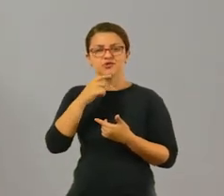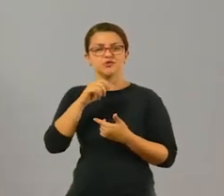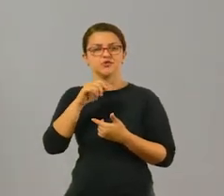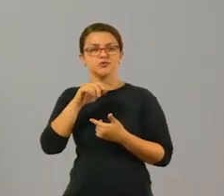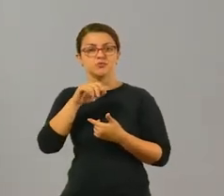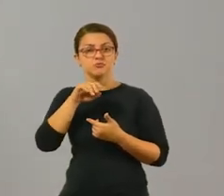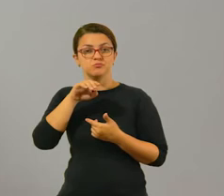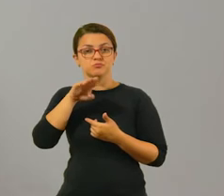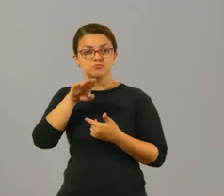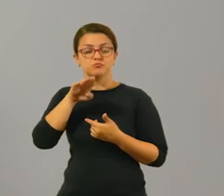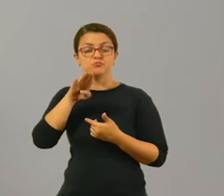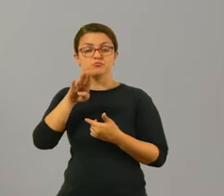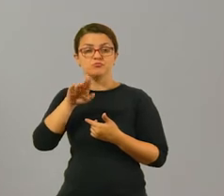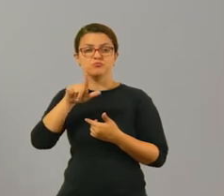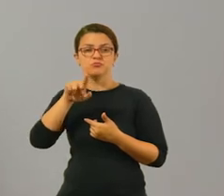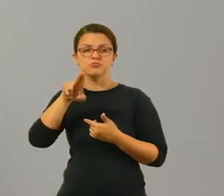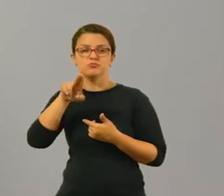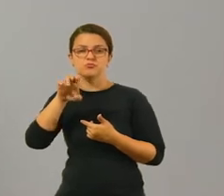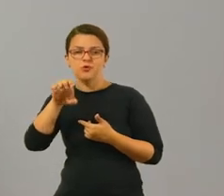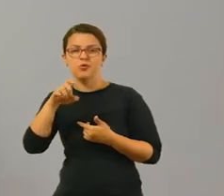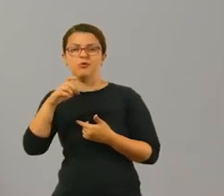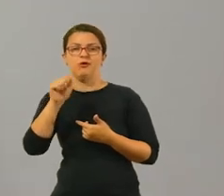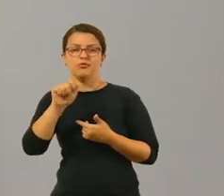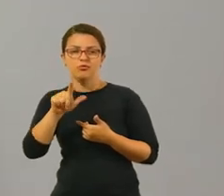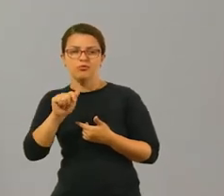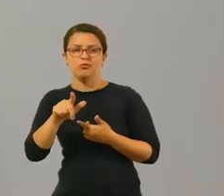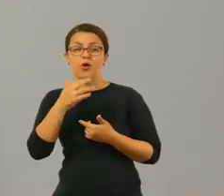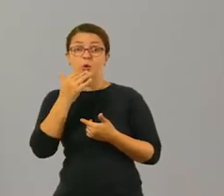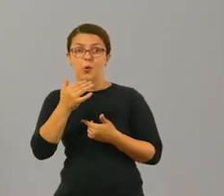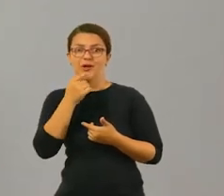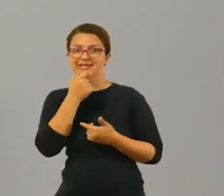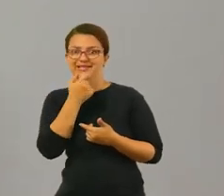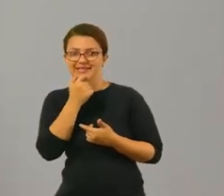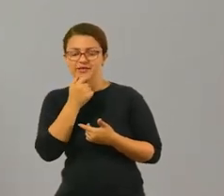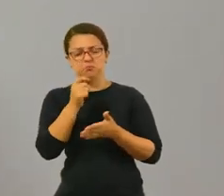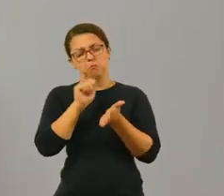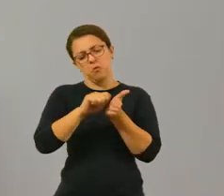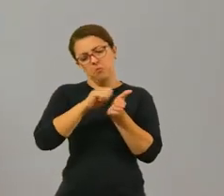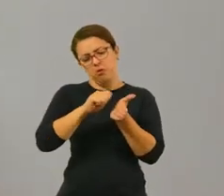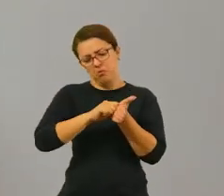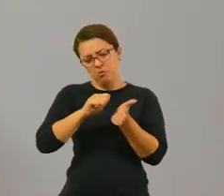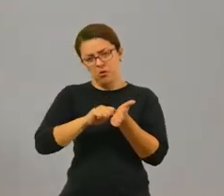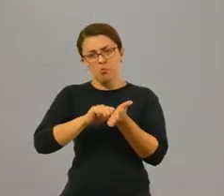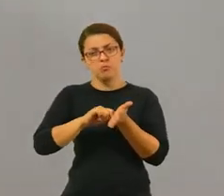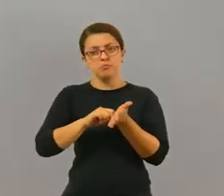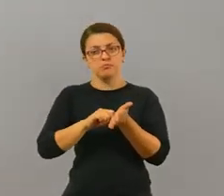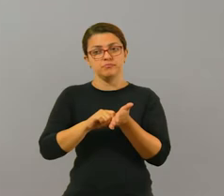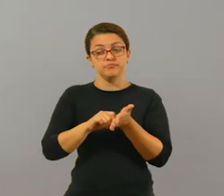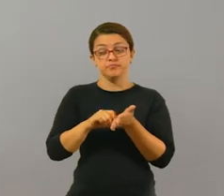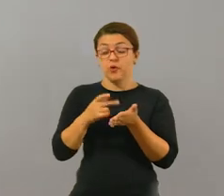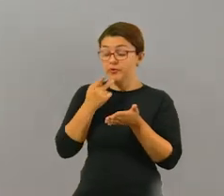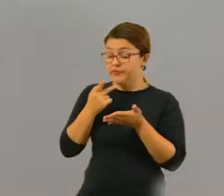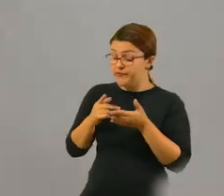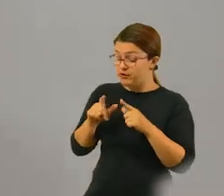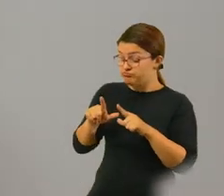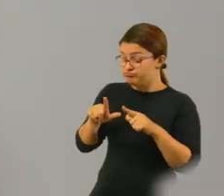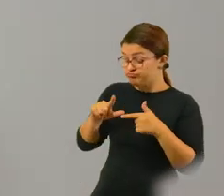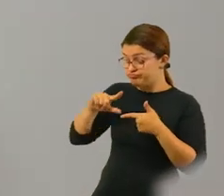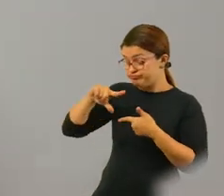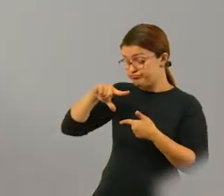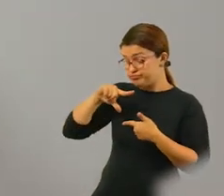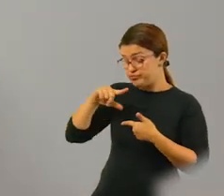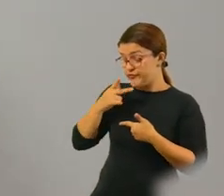blue, green, yellow, mas não pode deixar a criança ver. Depois, qual é a missão? A missão